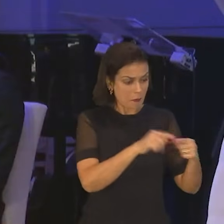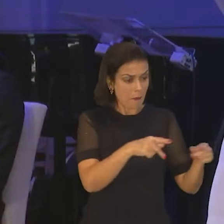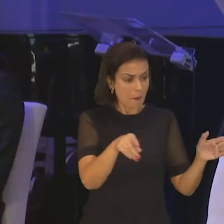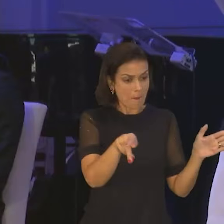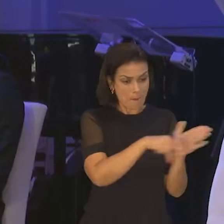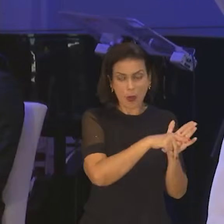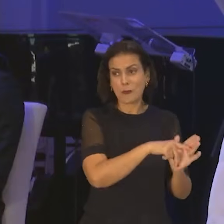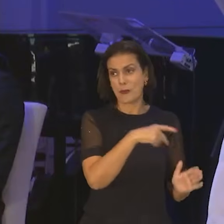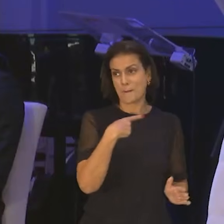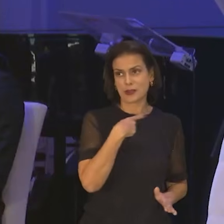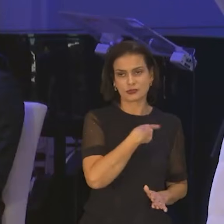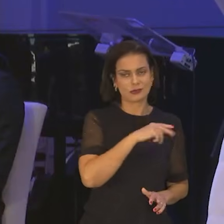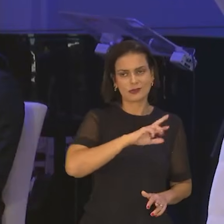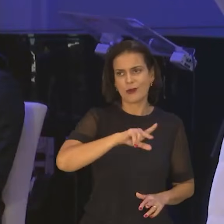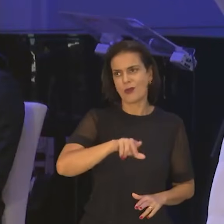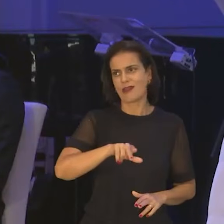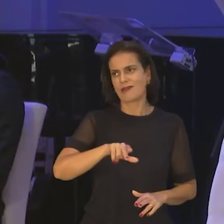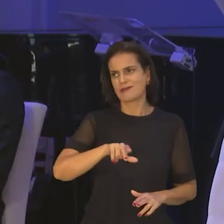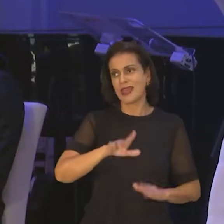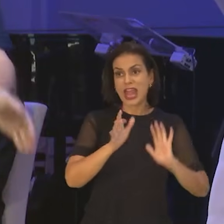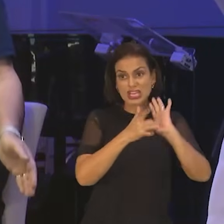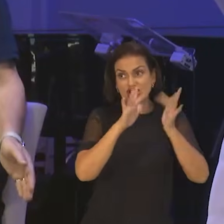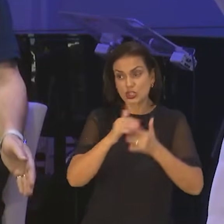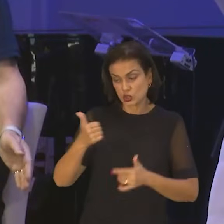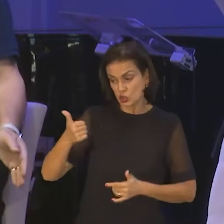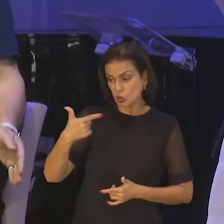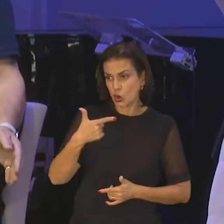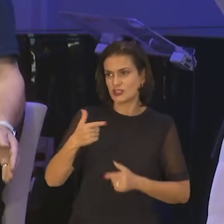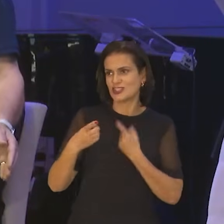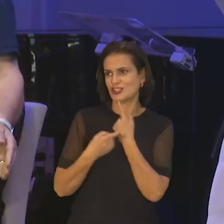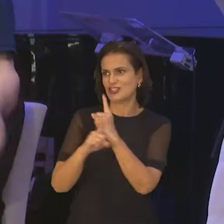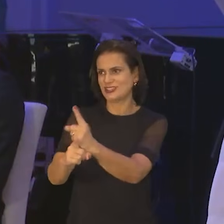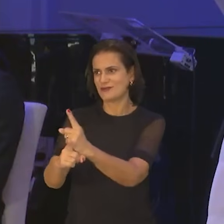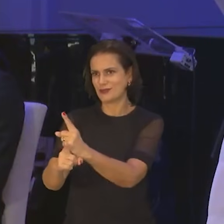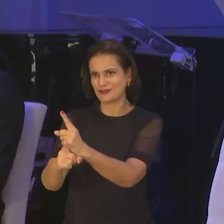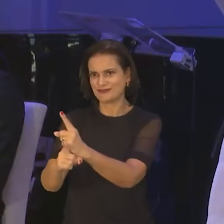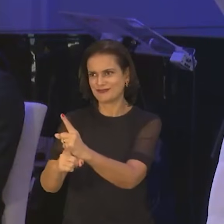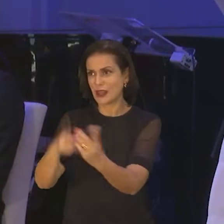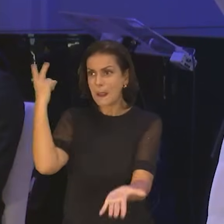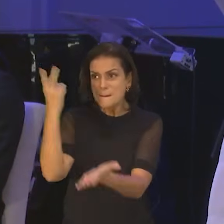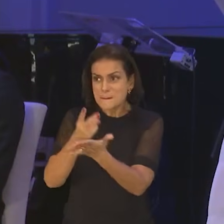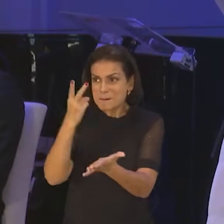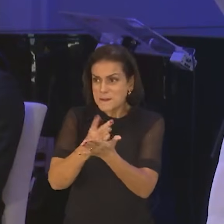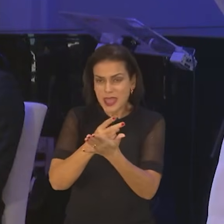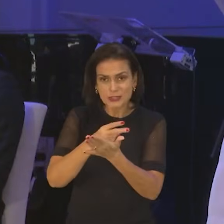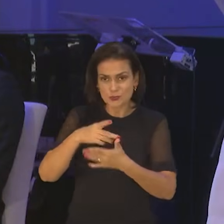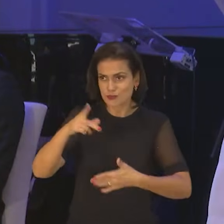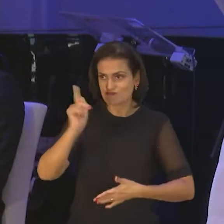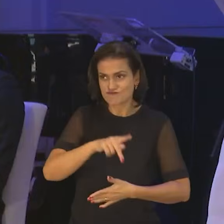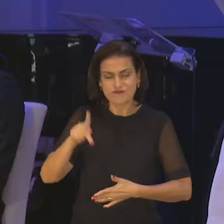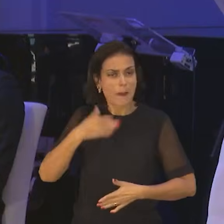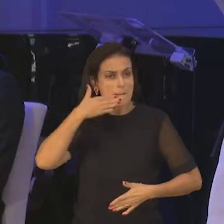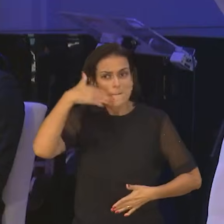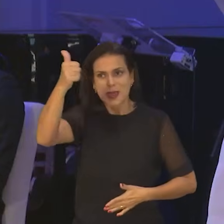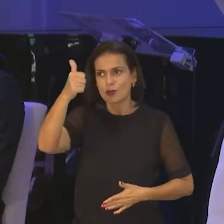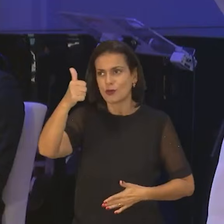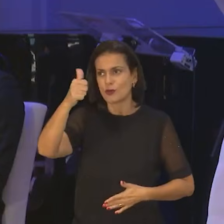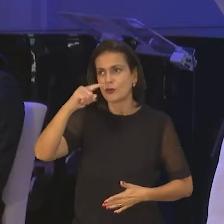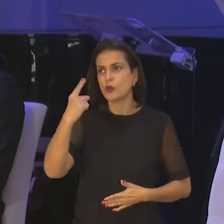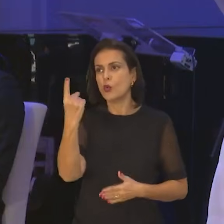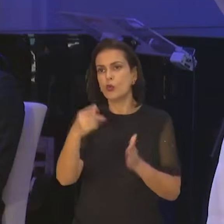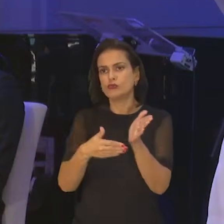forma que nós falamos de Jesus. Jesus teve 12 discípulos. É o mesmo mestre, é o melhor mestre. Um deles